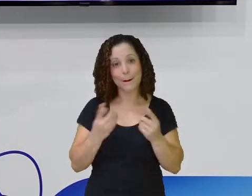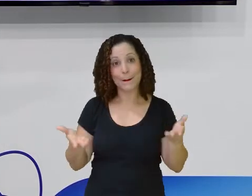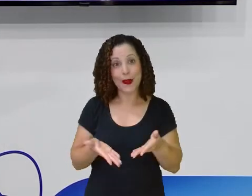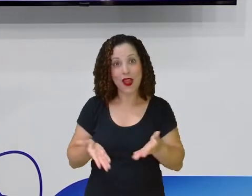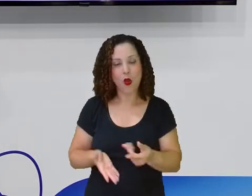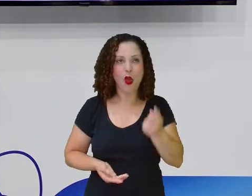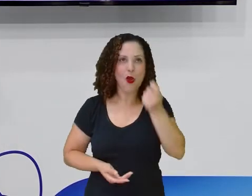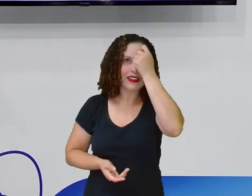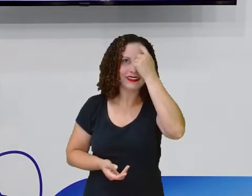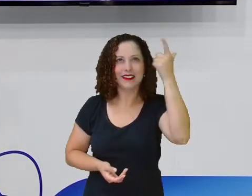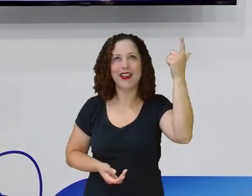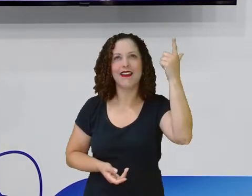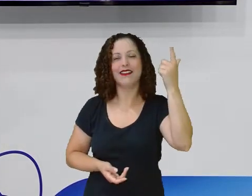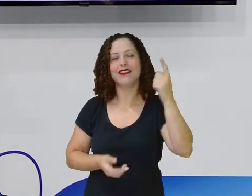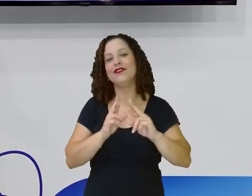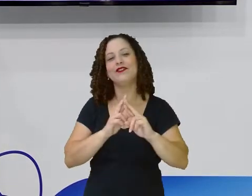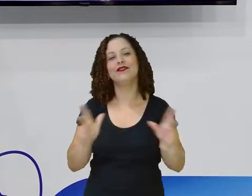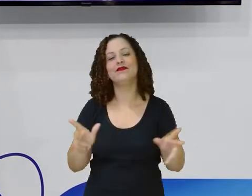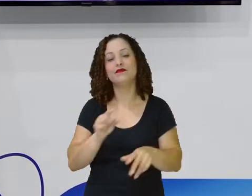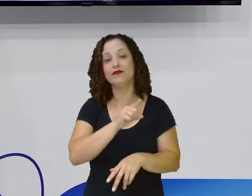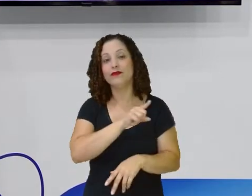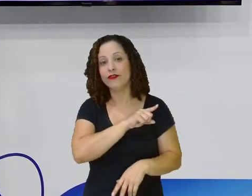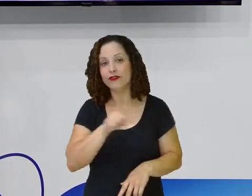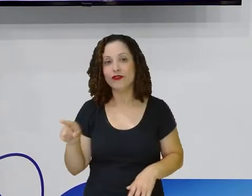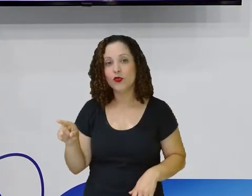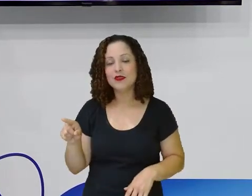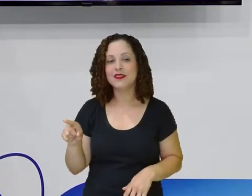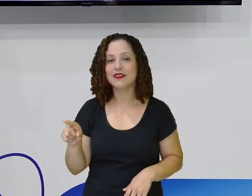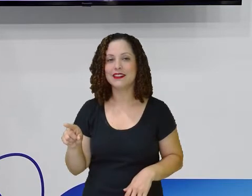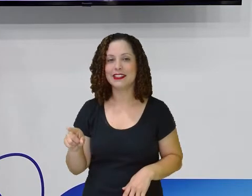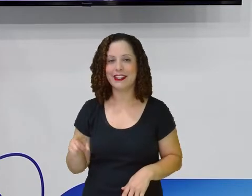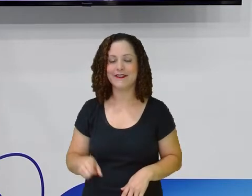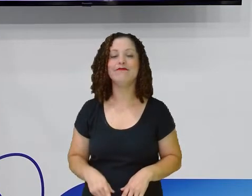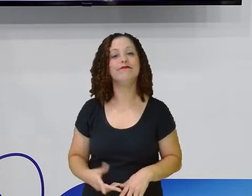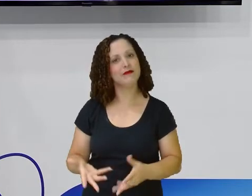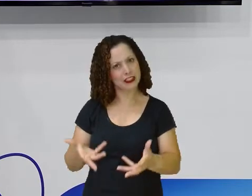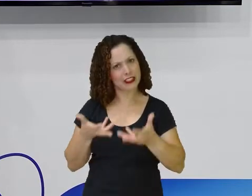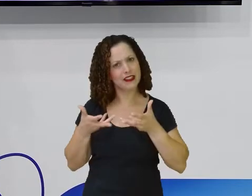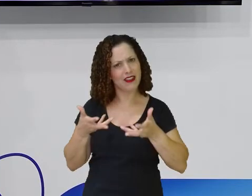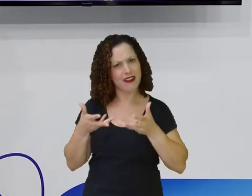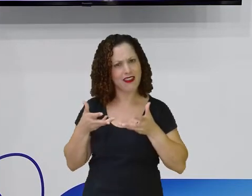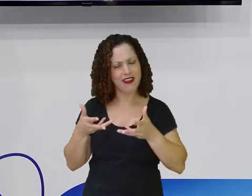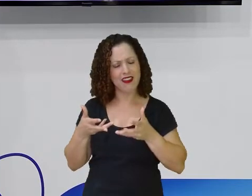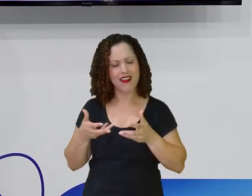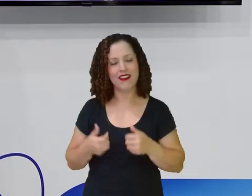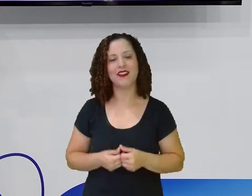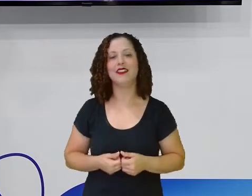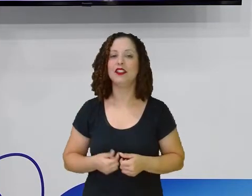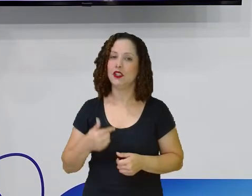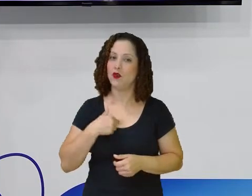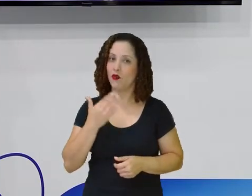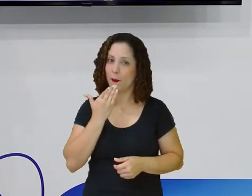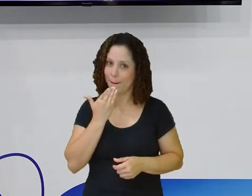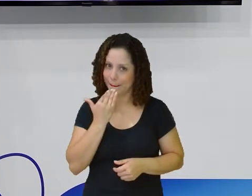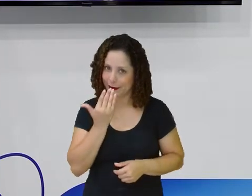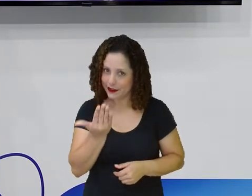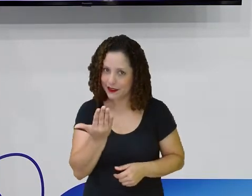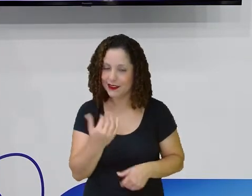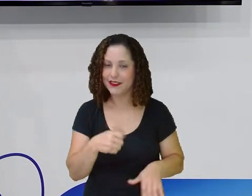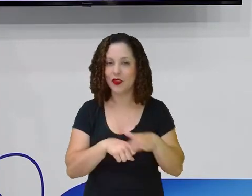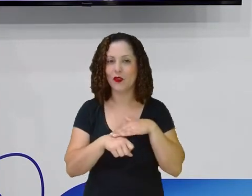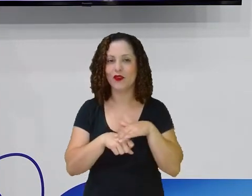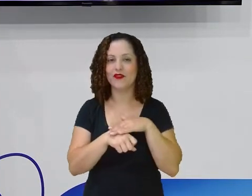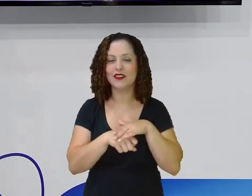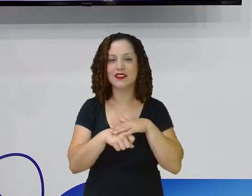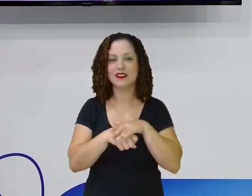ideia. E eu gostaria que alguém aí do outro lado abraçasse a causa. E caso faça o que eu vou pedir, fala com a tua